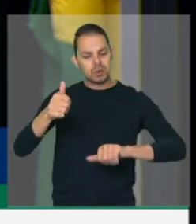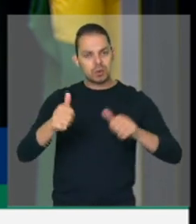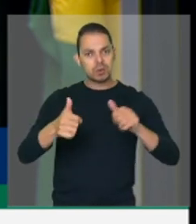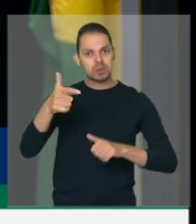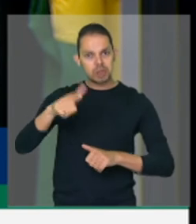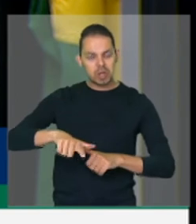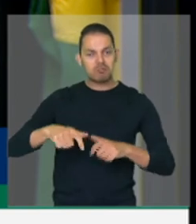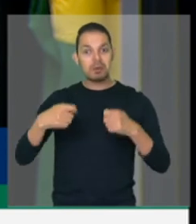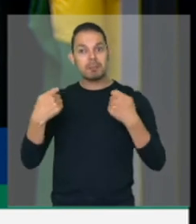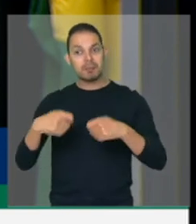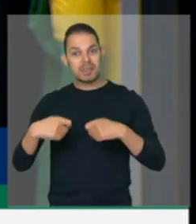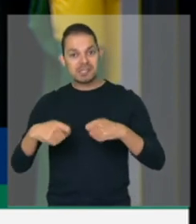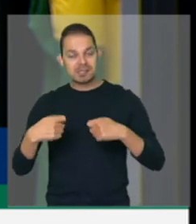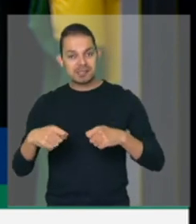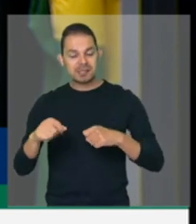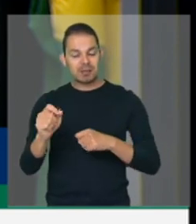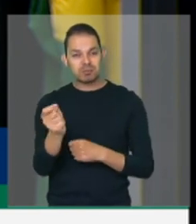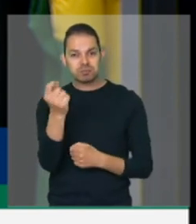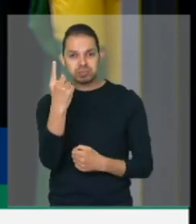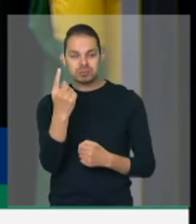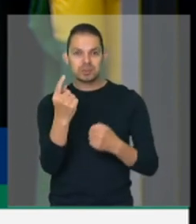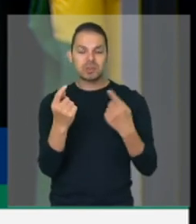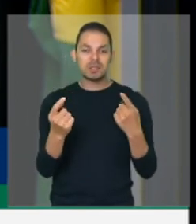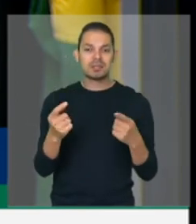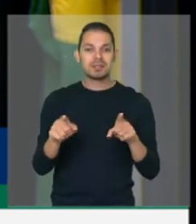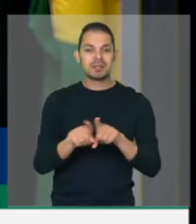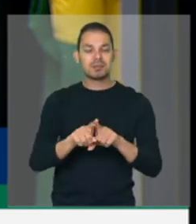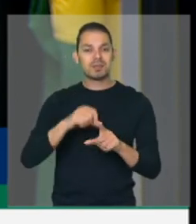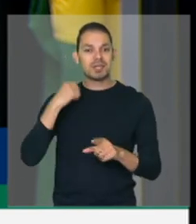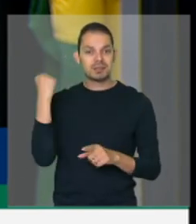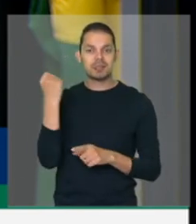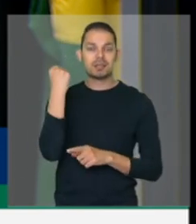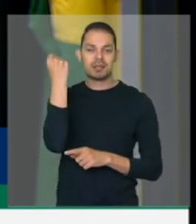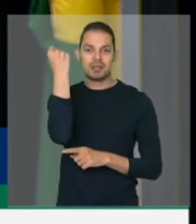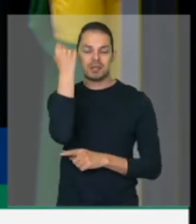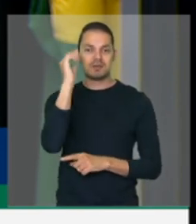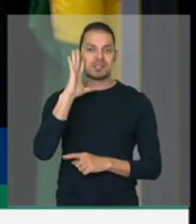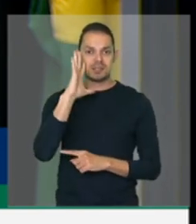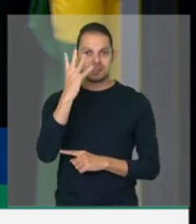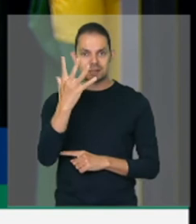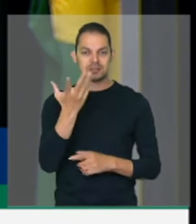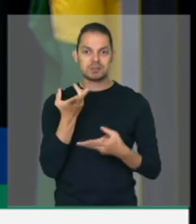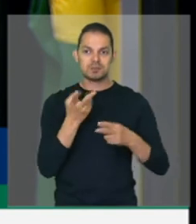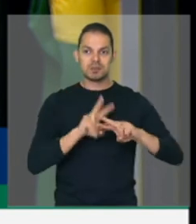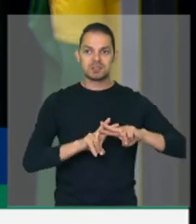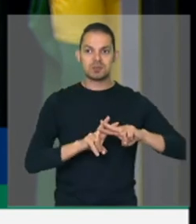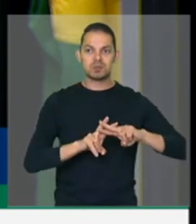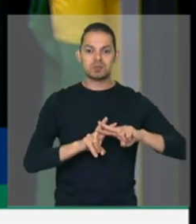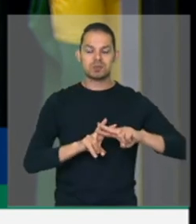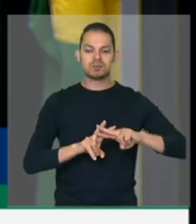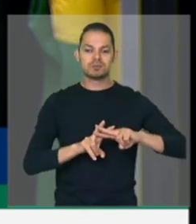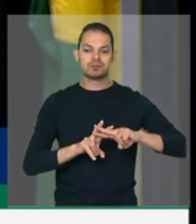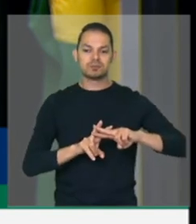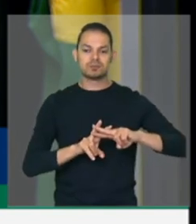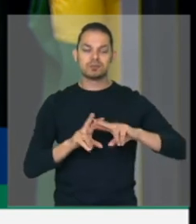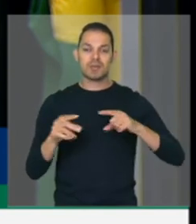necessidade da excepcional e gravosa medida de prisão, em confronto